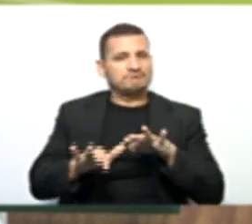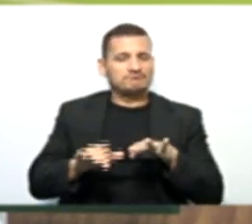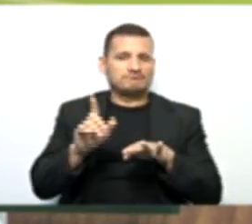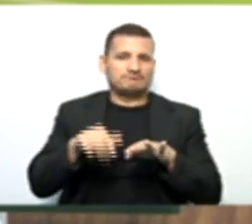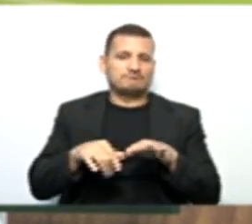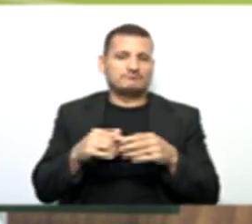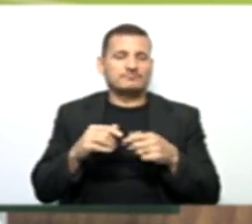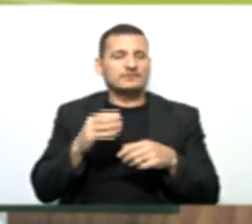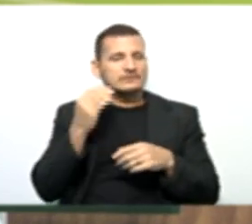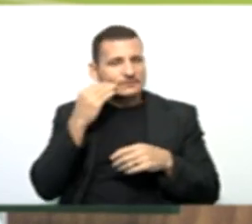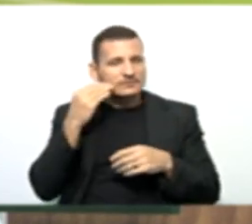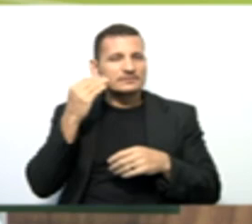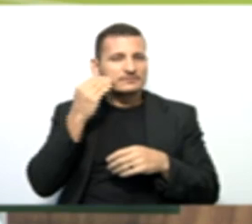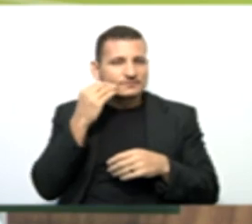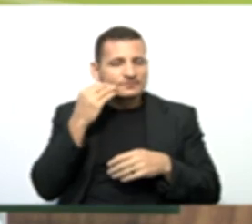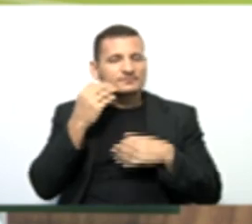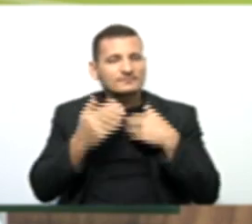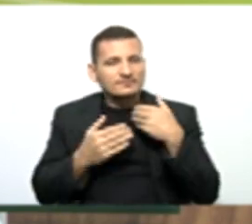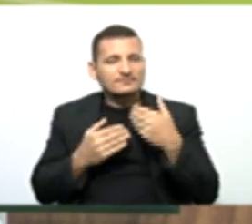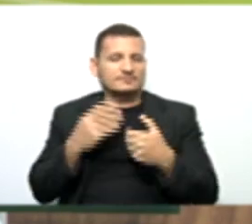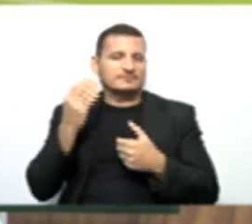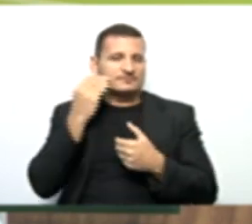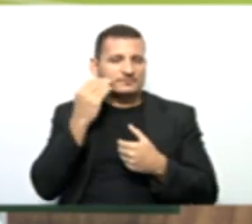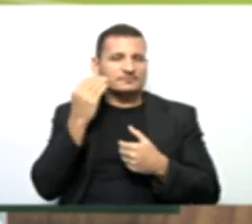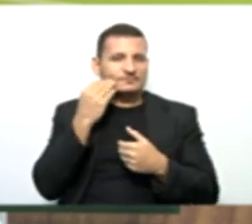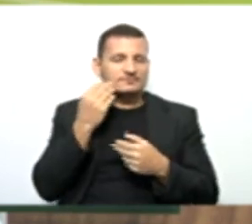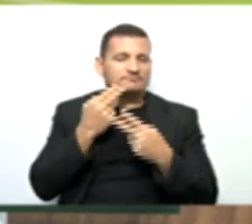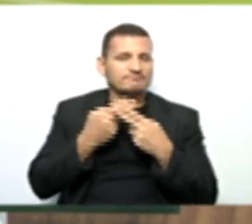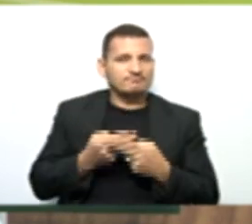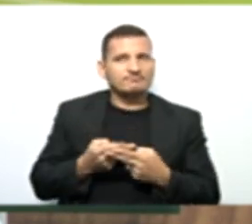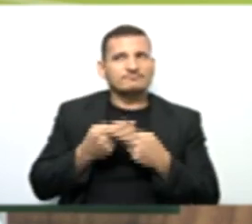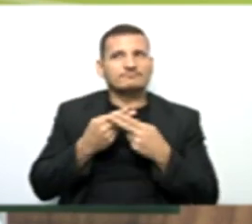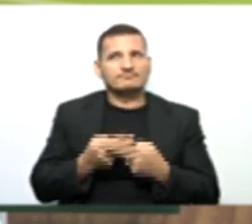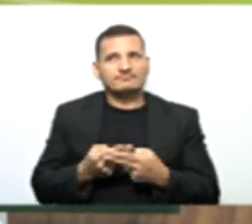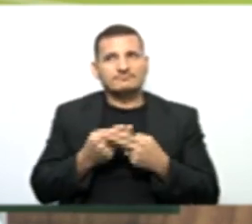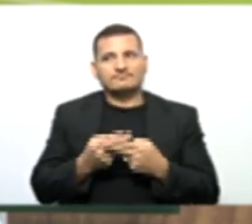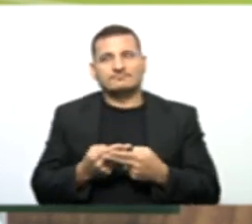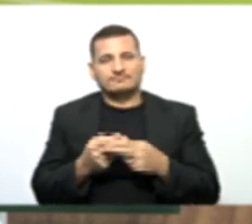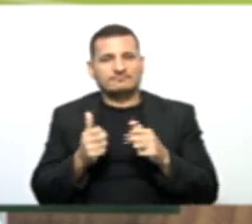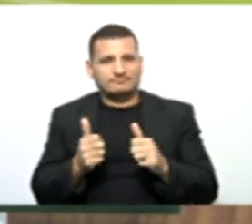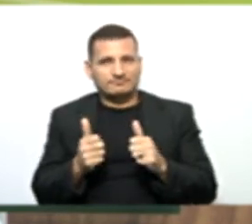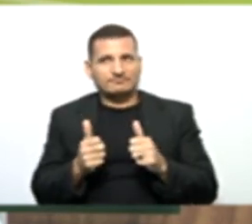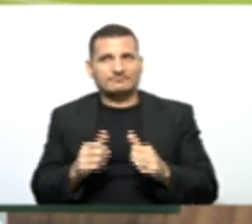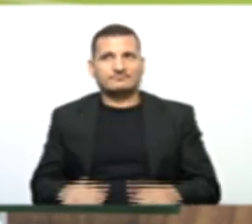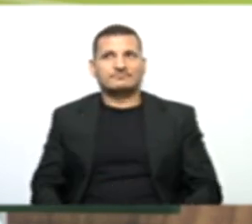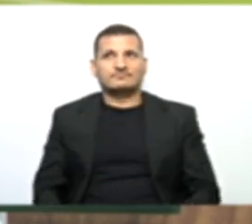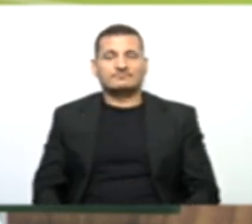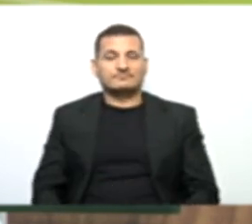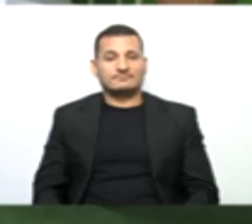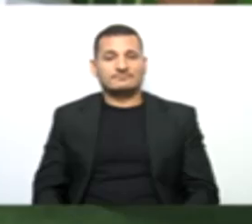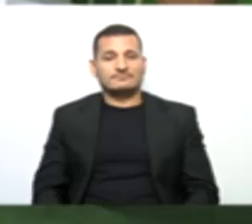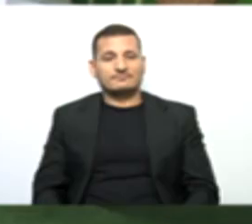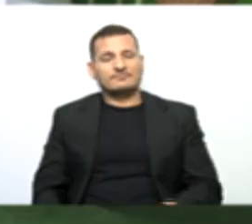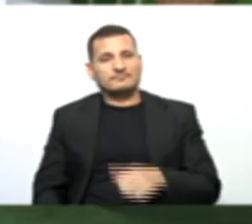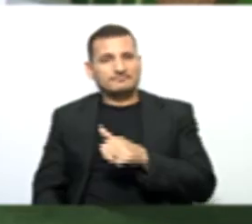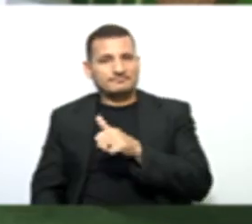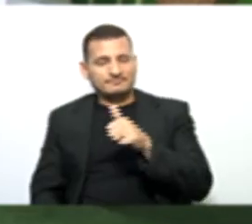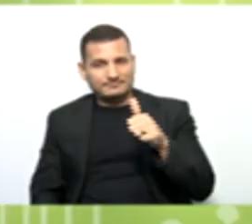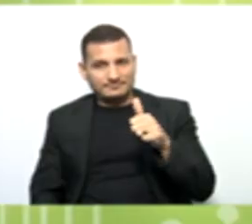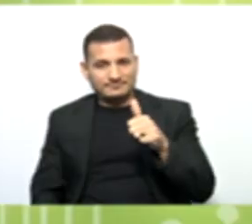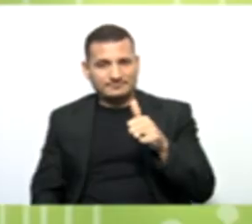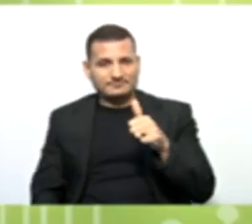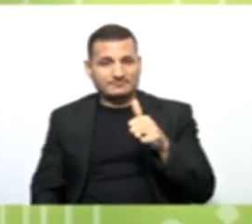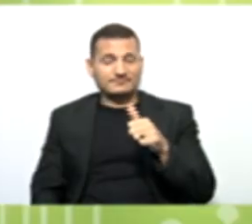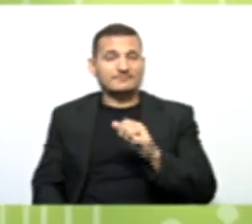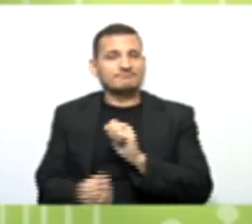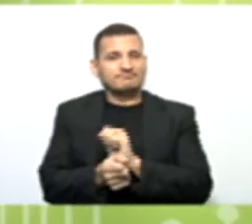mesmo, a gente vai tentando, requer paciência, tá? Beleza, pessoal,